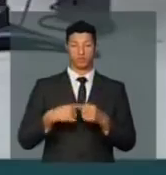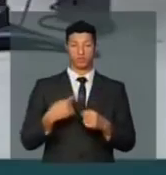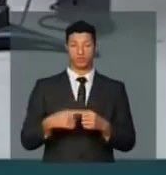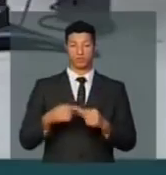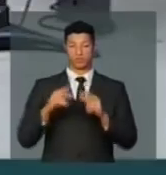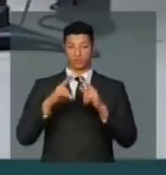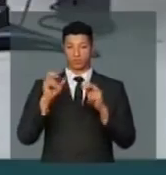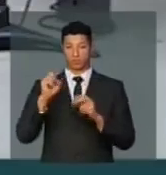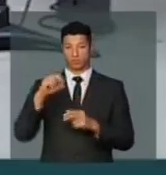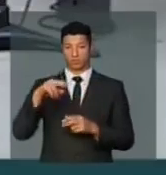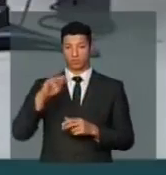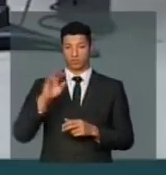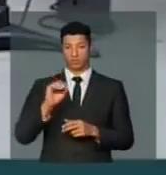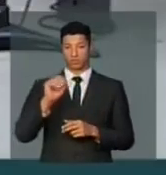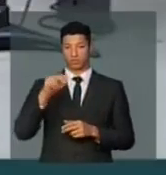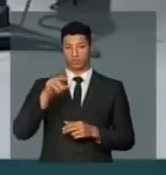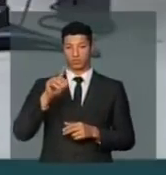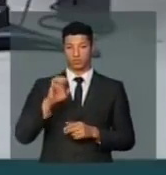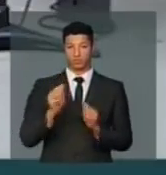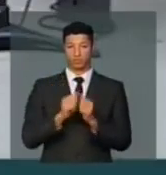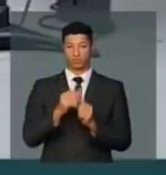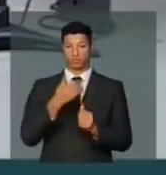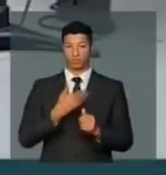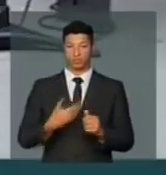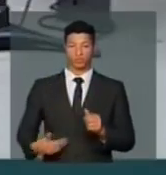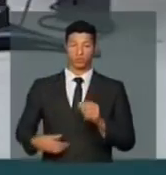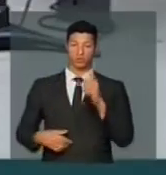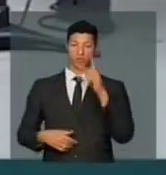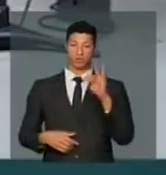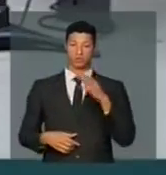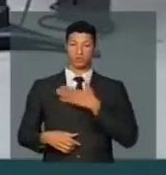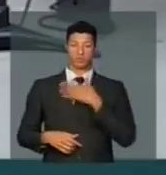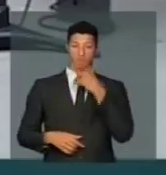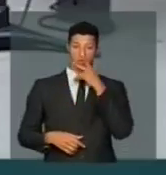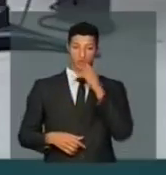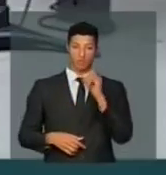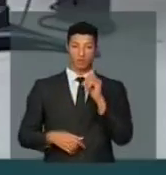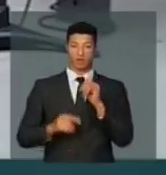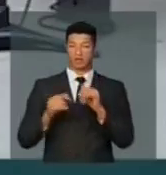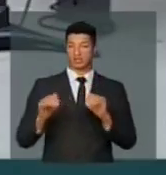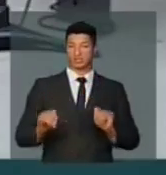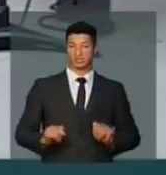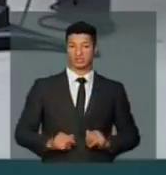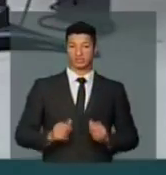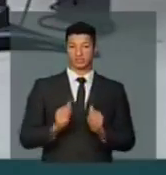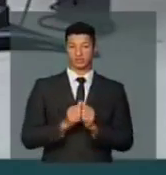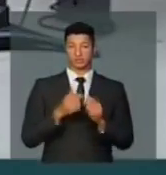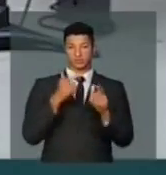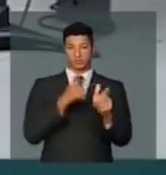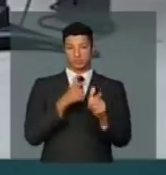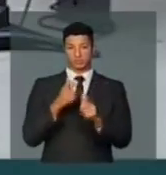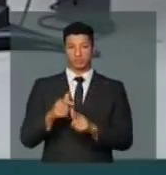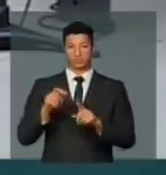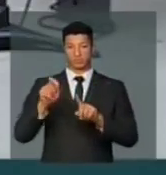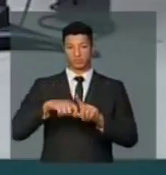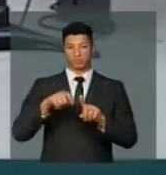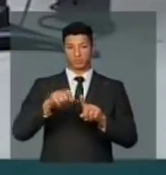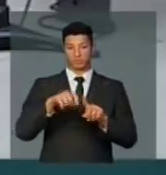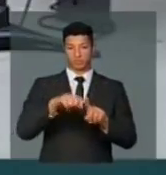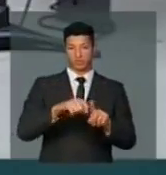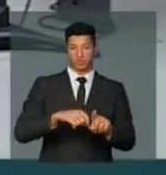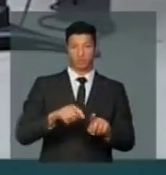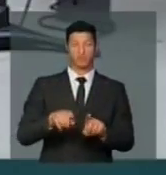Santo André, com o governo do PT lá. O meu pai era extorquido com arma